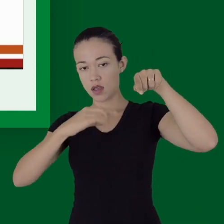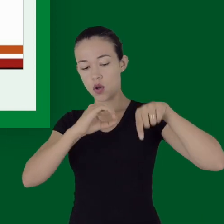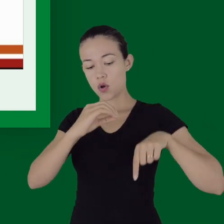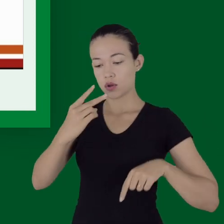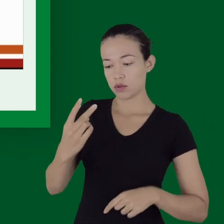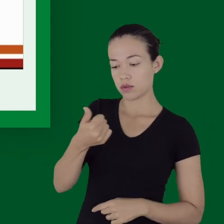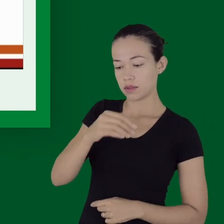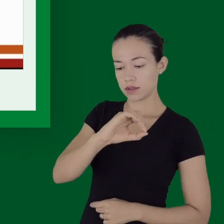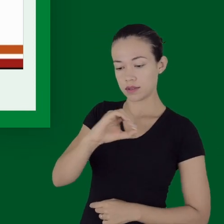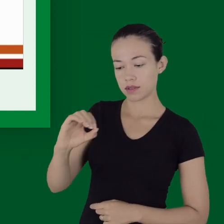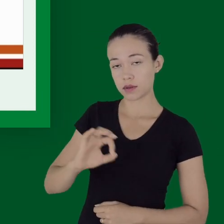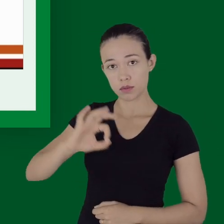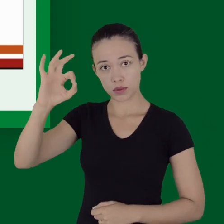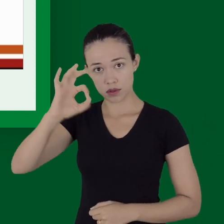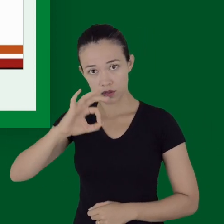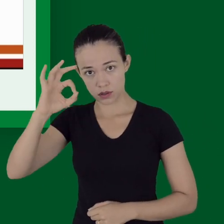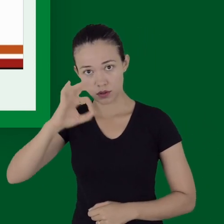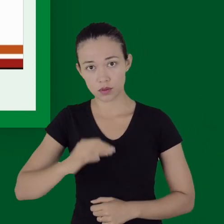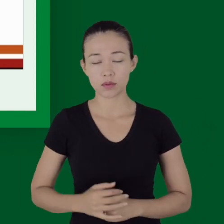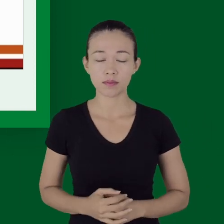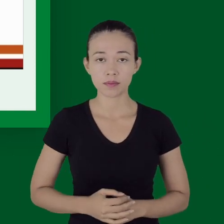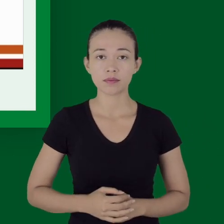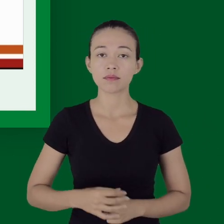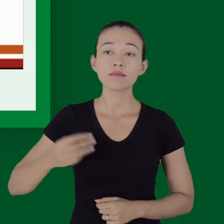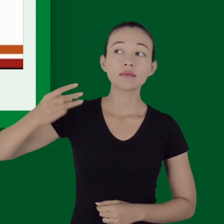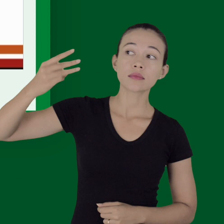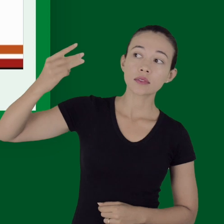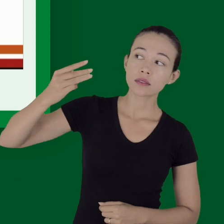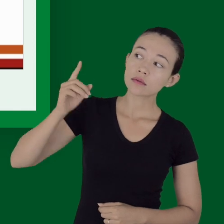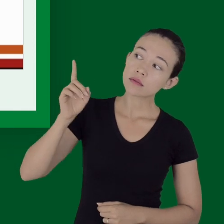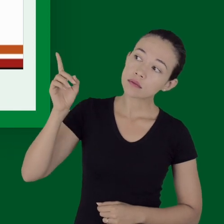gente resolve com viéria definitiva e O2 a 100%.